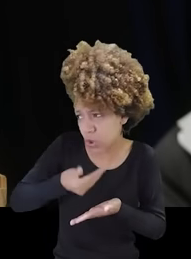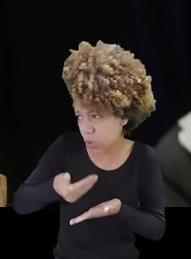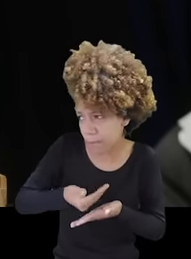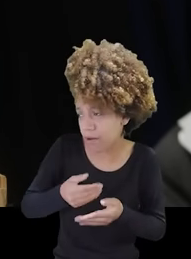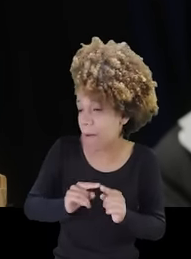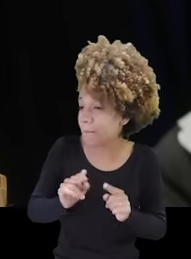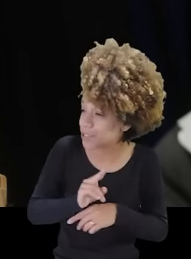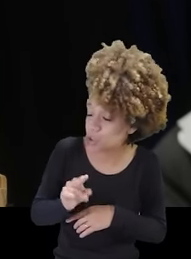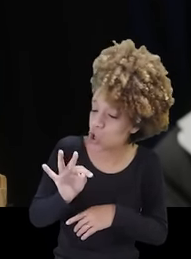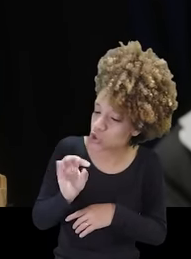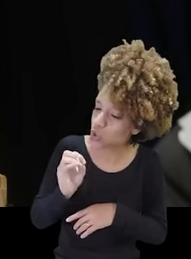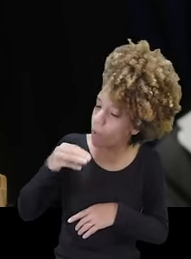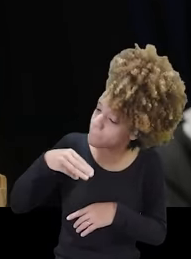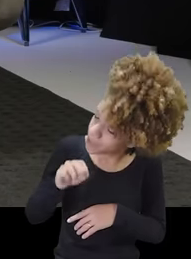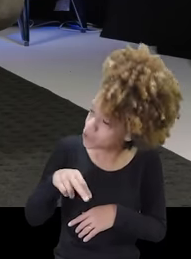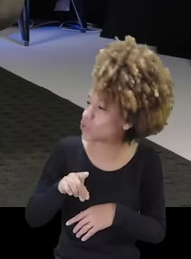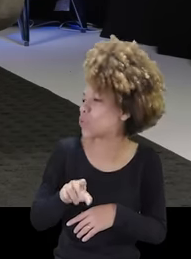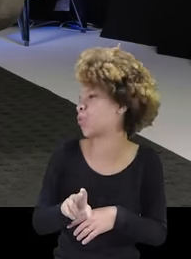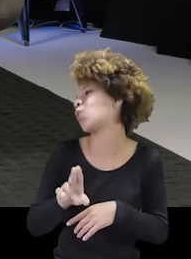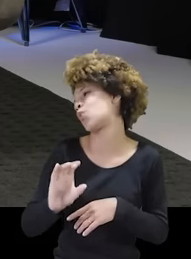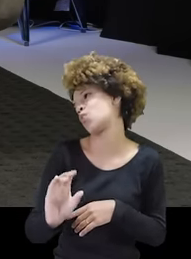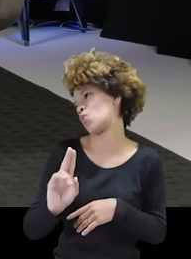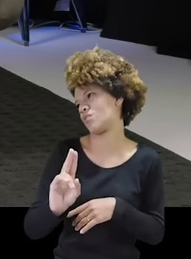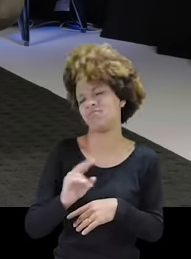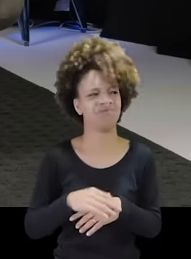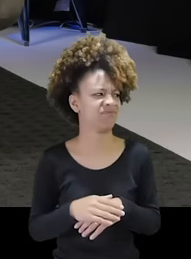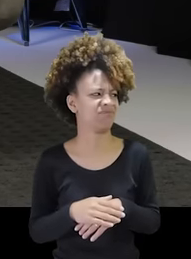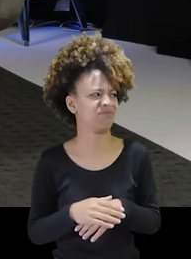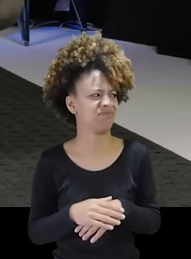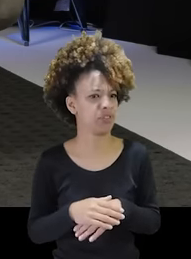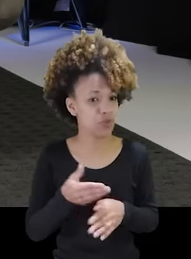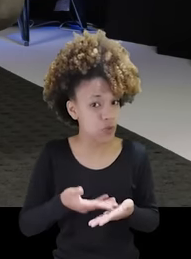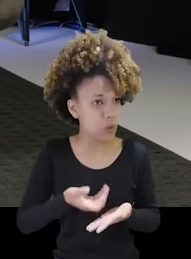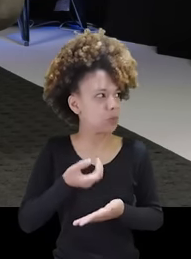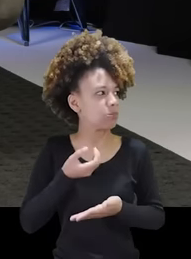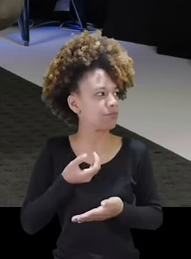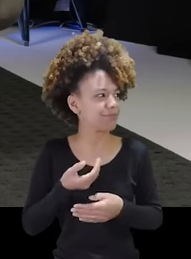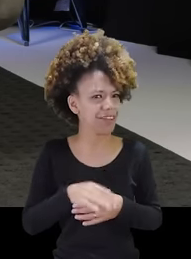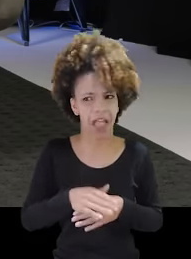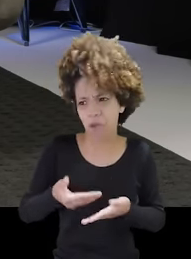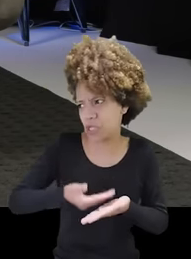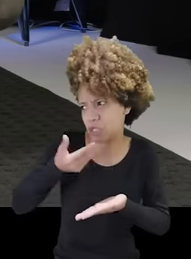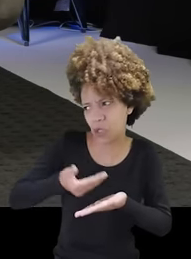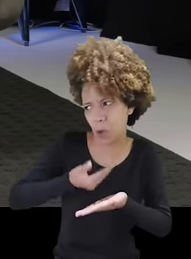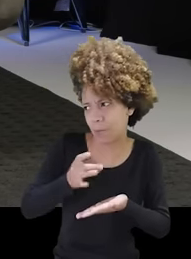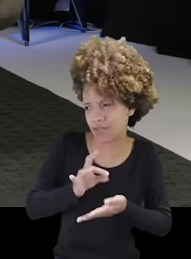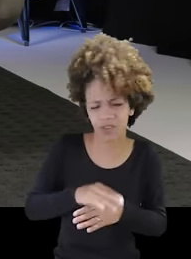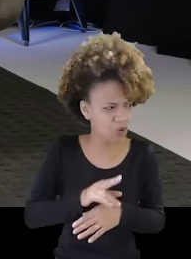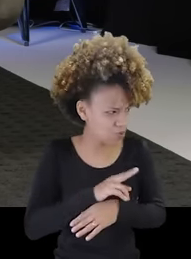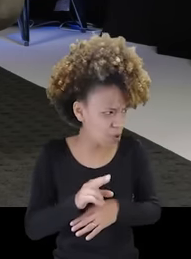só que o nome dele é tomando no cu ou não é uma fofa toma